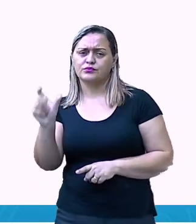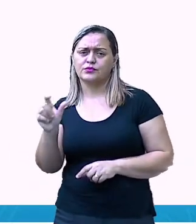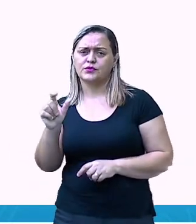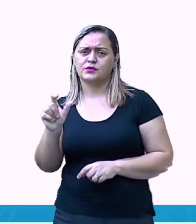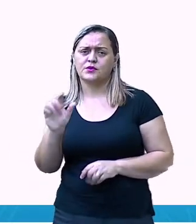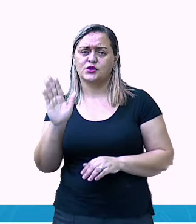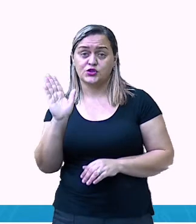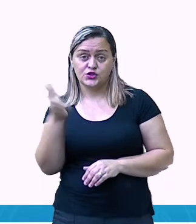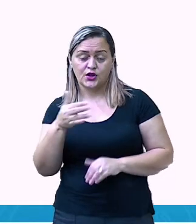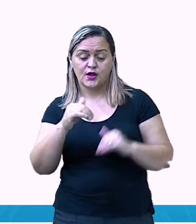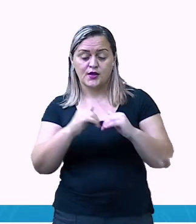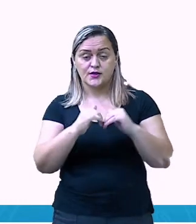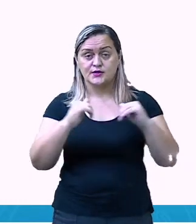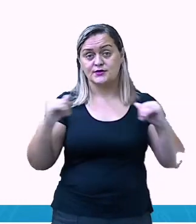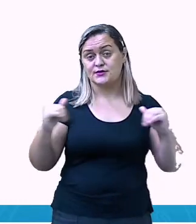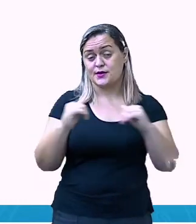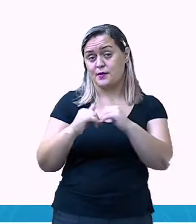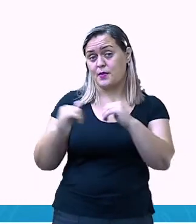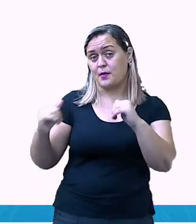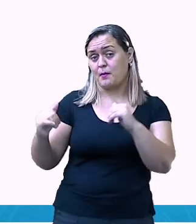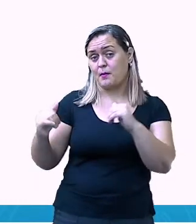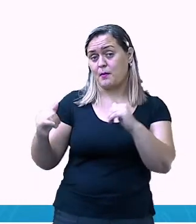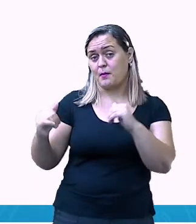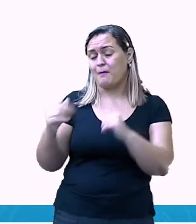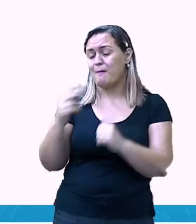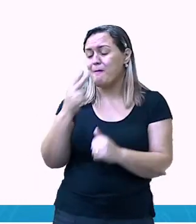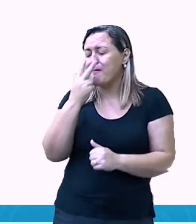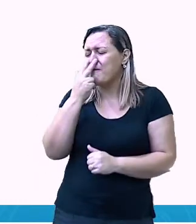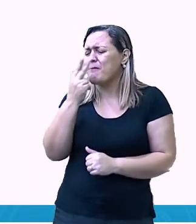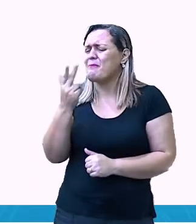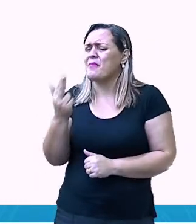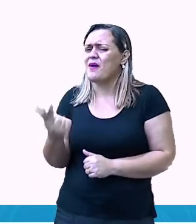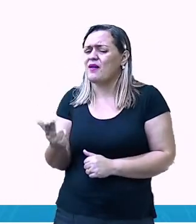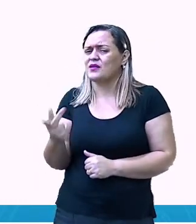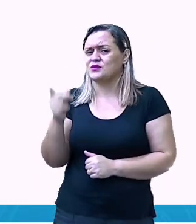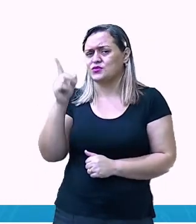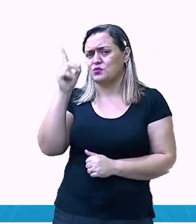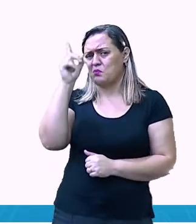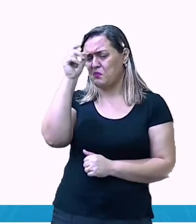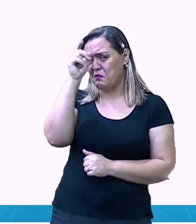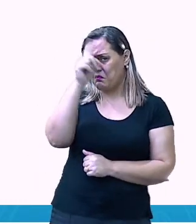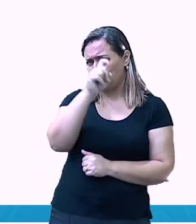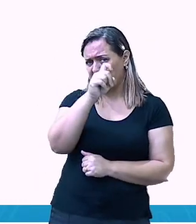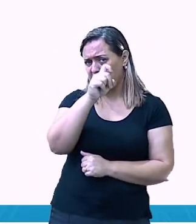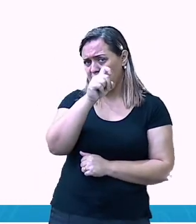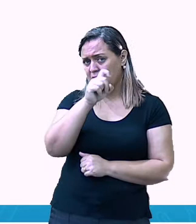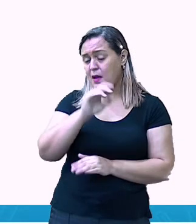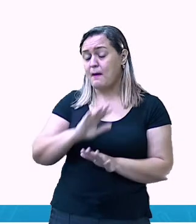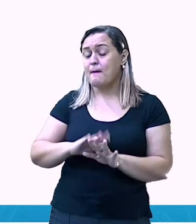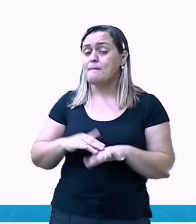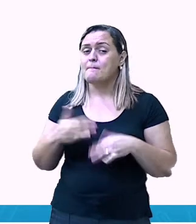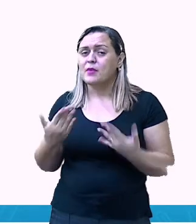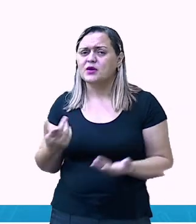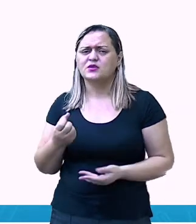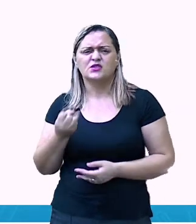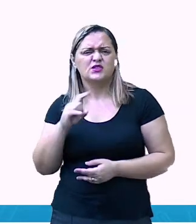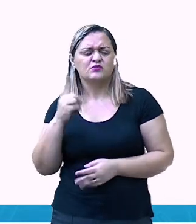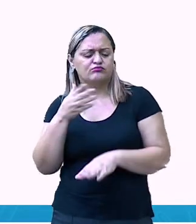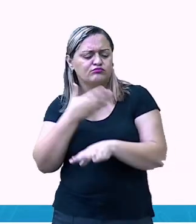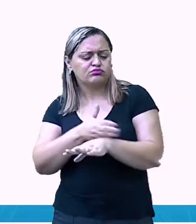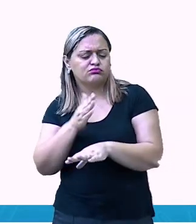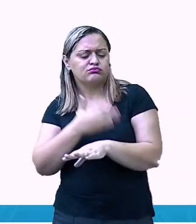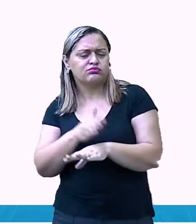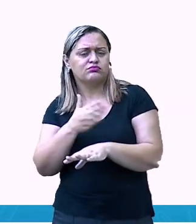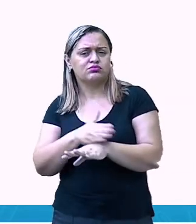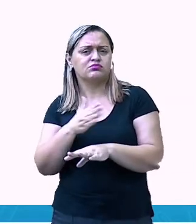vogal ou se é consoante, parece um pouco complicado. Mas no dia a dia, quando a gente vai separar em sílabas e a gente emite